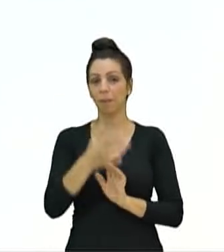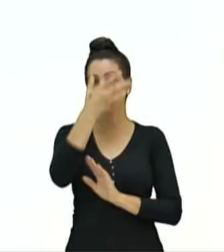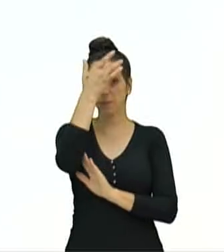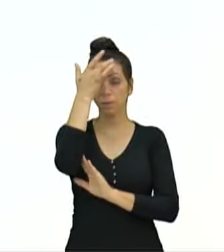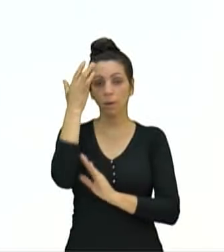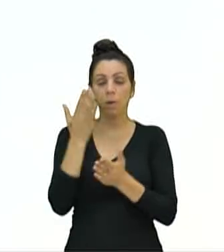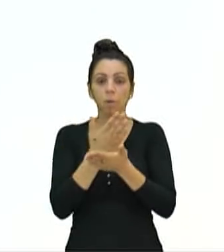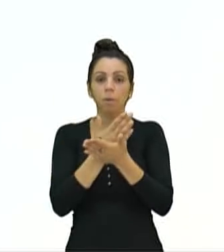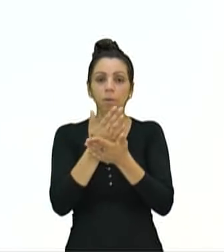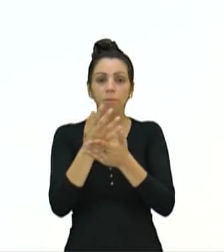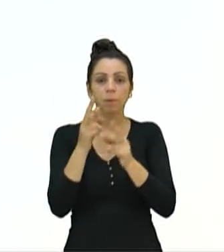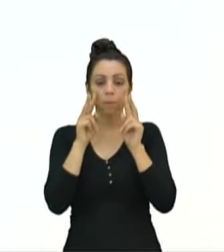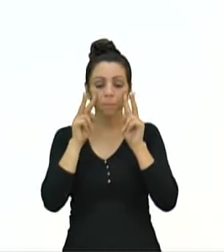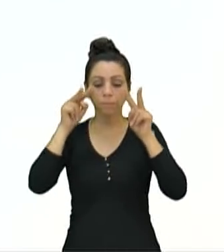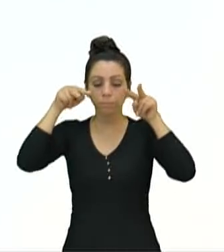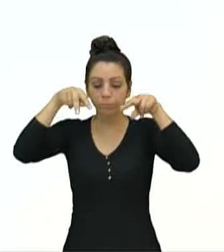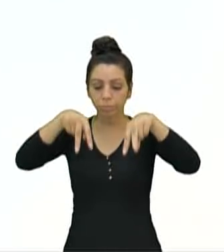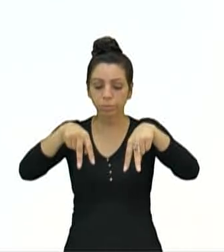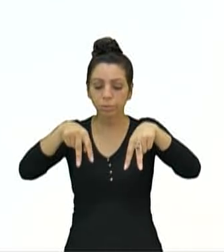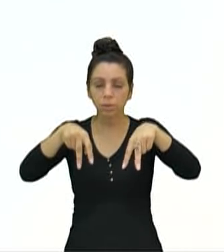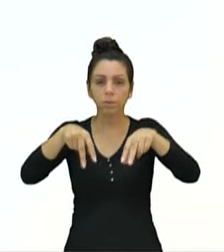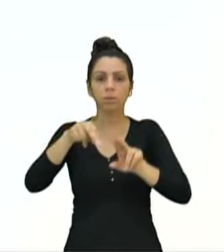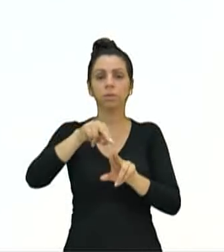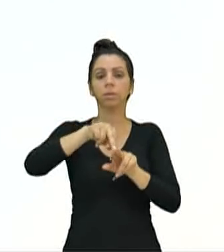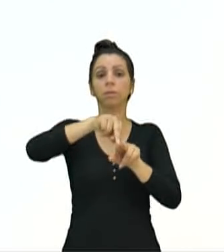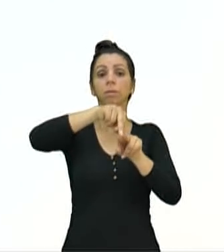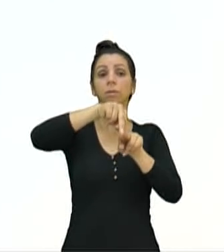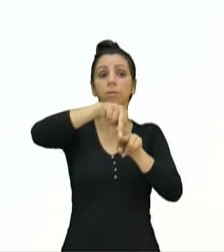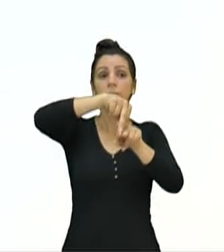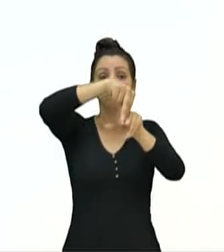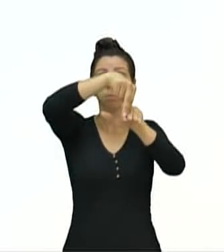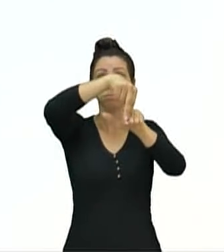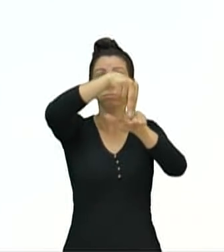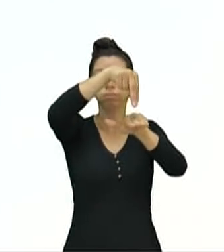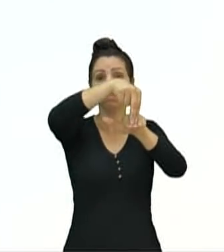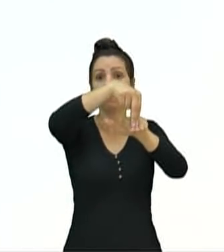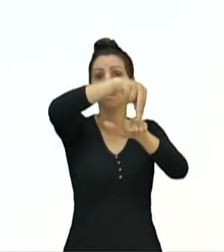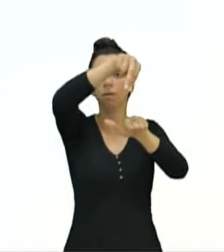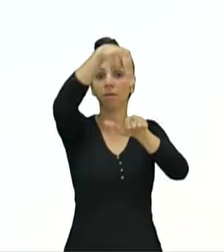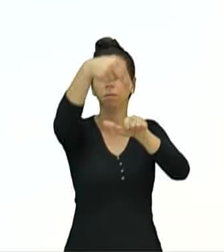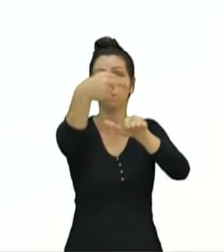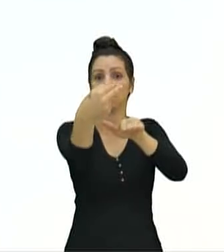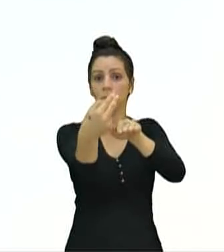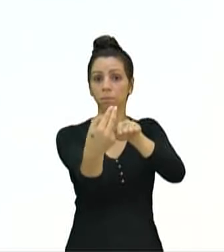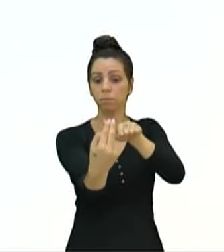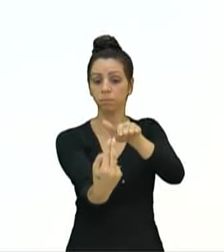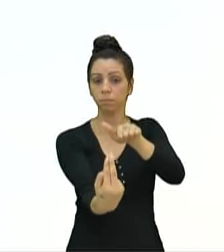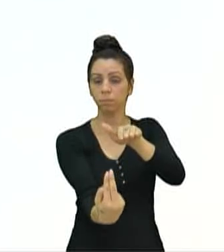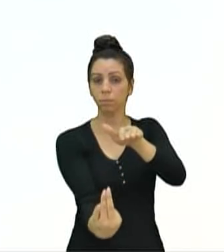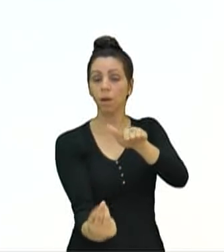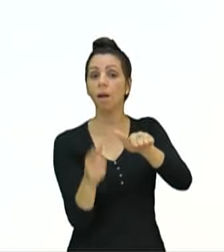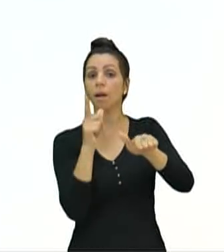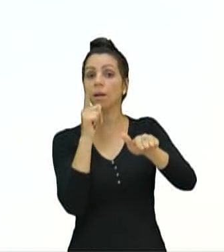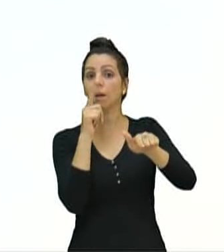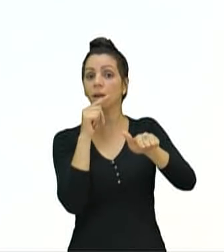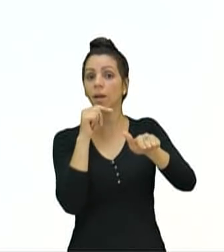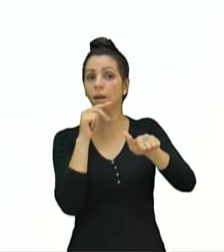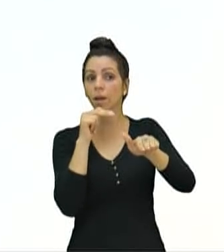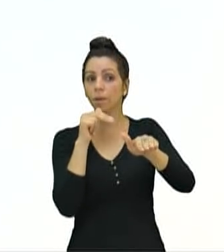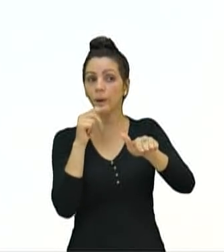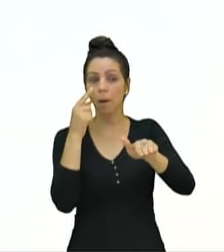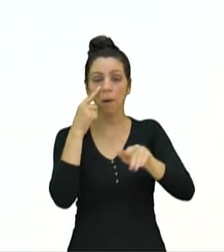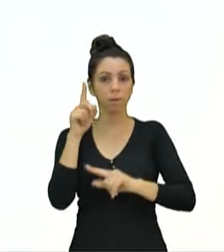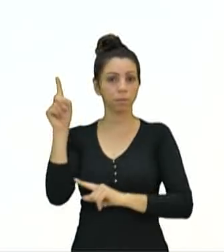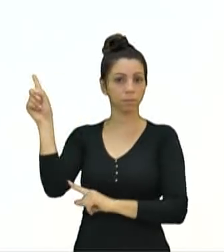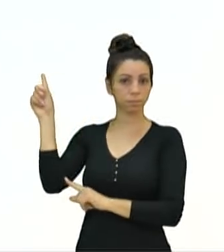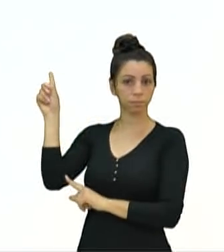começa olhando a água e roda em direção à água, que é exatamente o movimento que nós vemos ali na